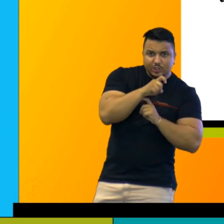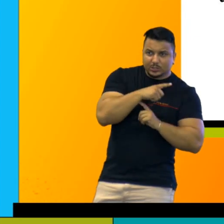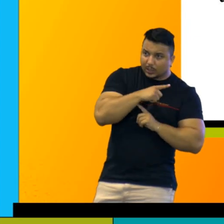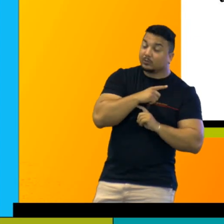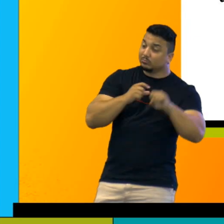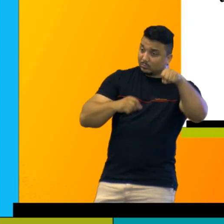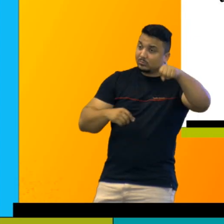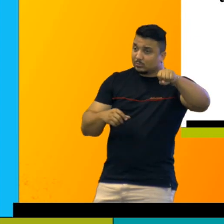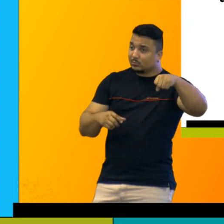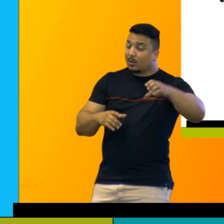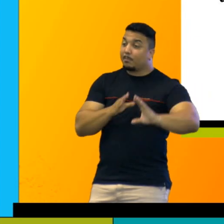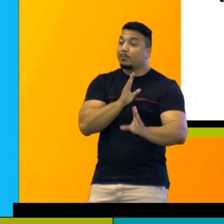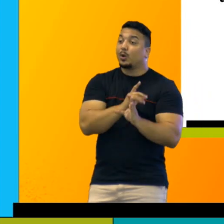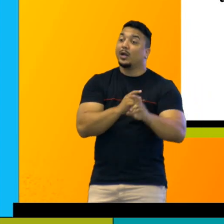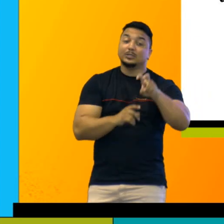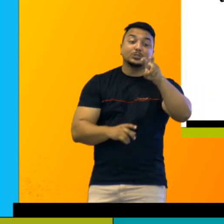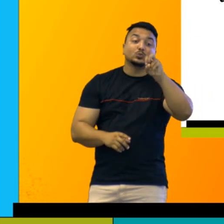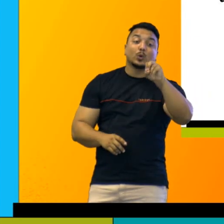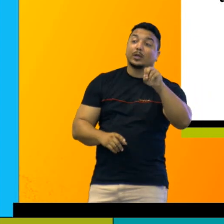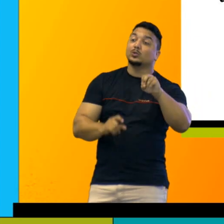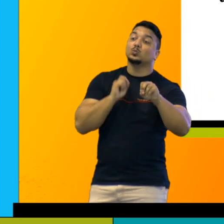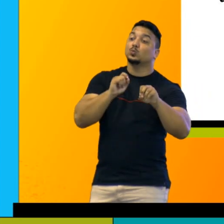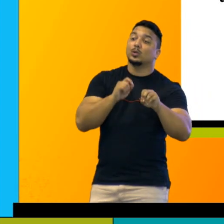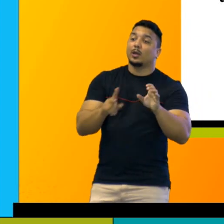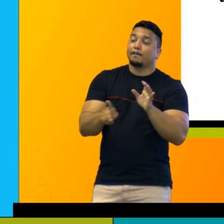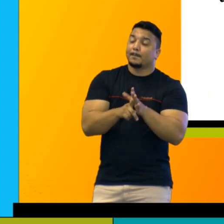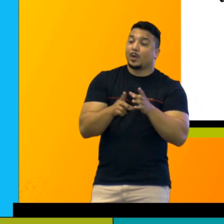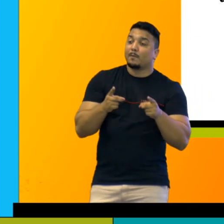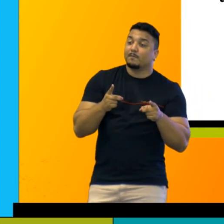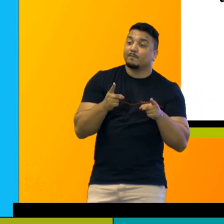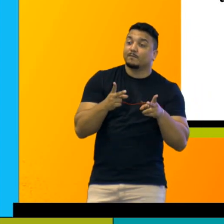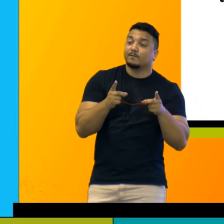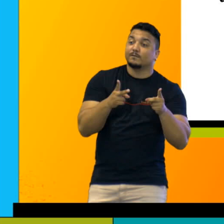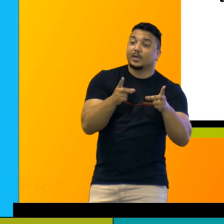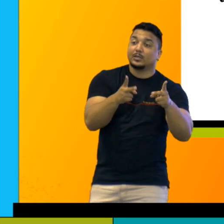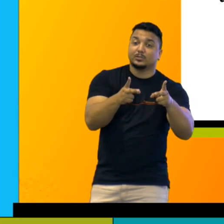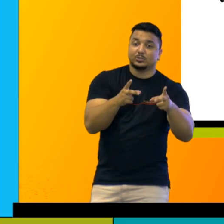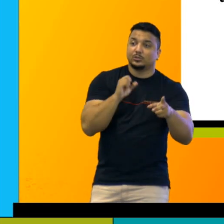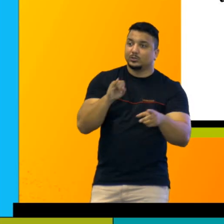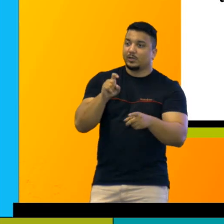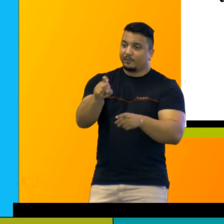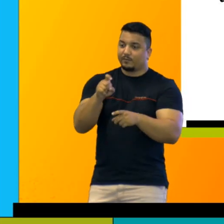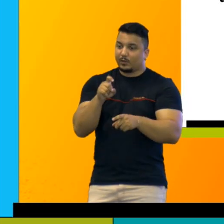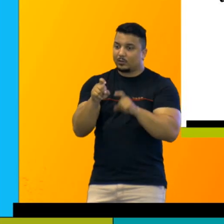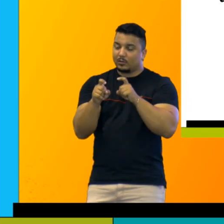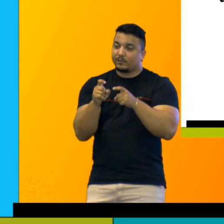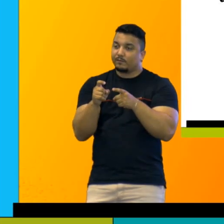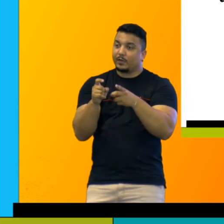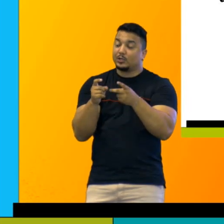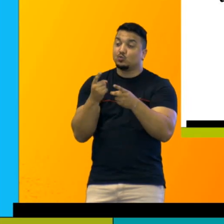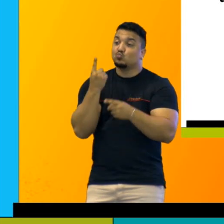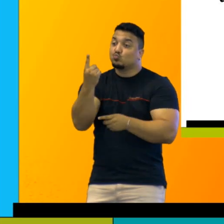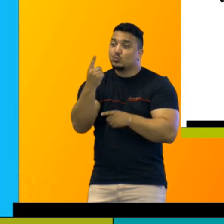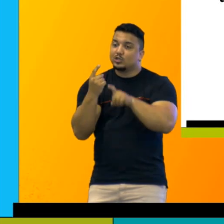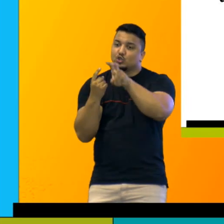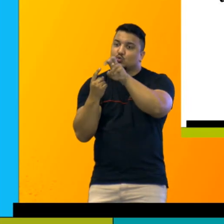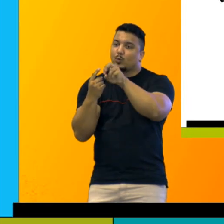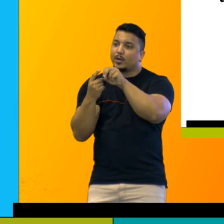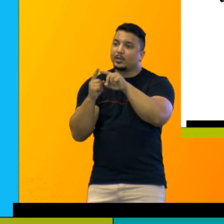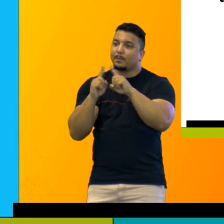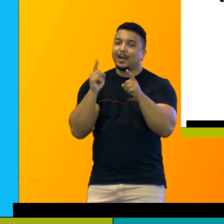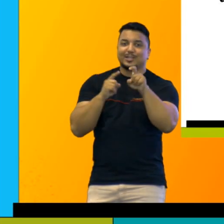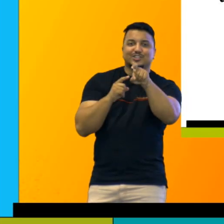quê? Porque 50 é o que ele vende, é o que ele arrecada com uma saca. Mas ele vendeu